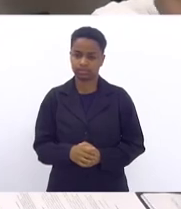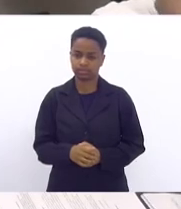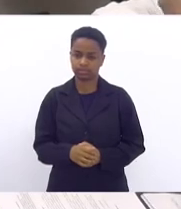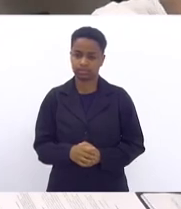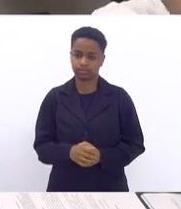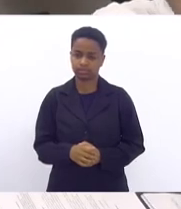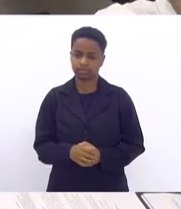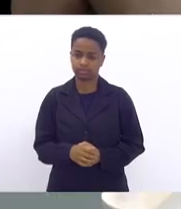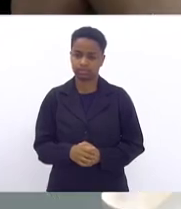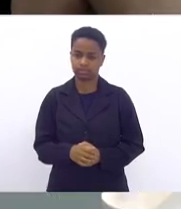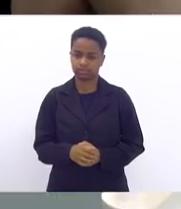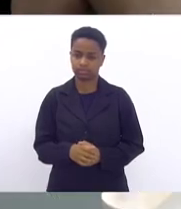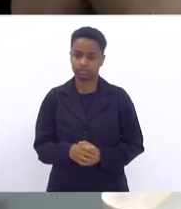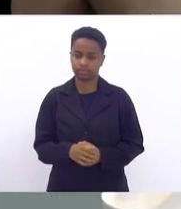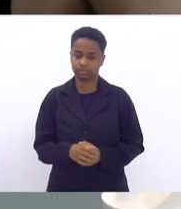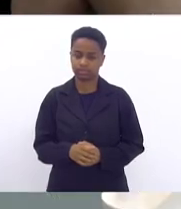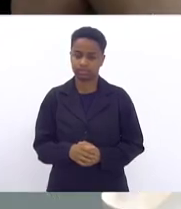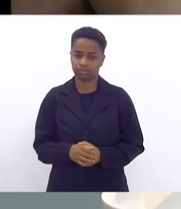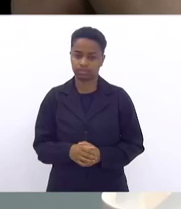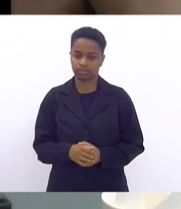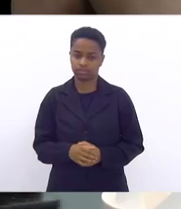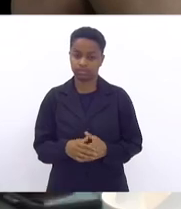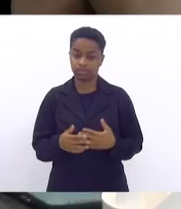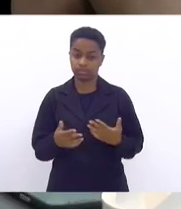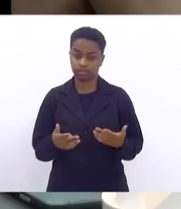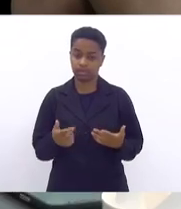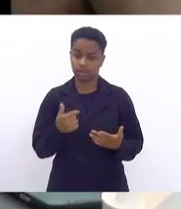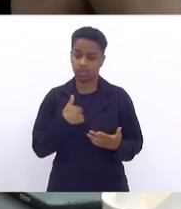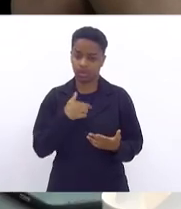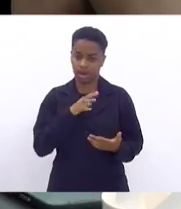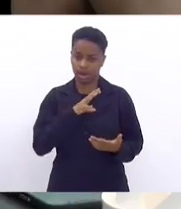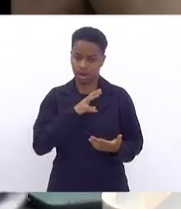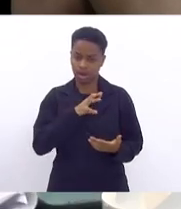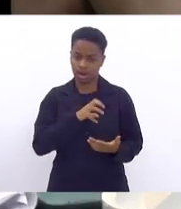de eu, em particular, ser um apaixonado